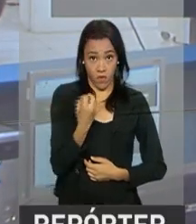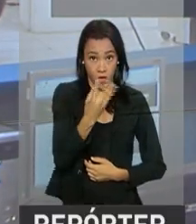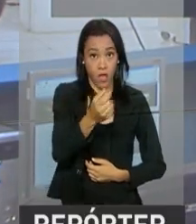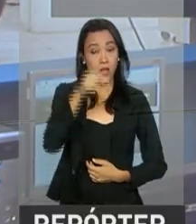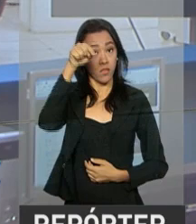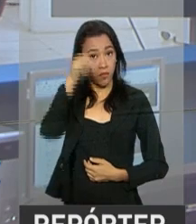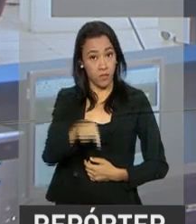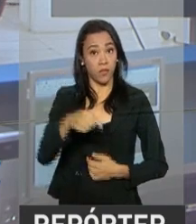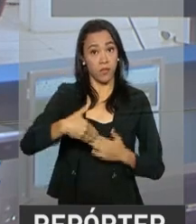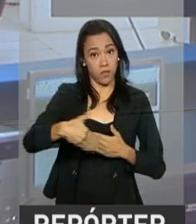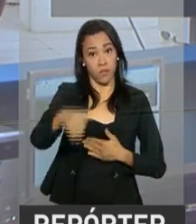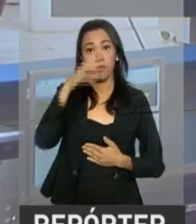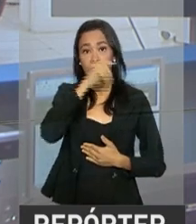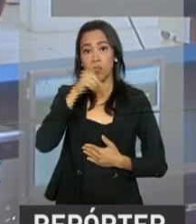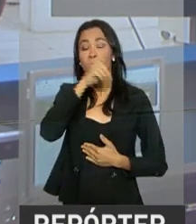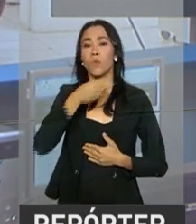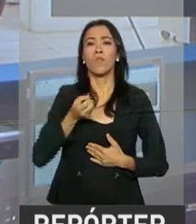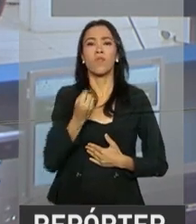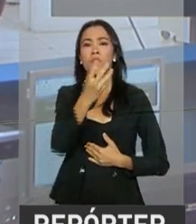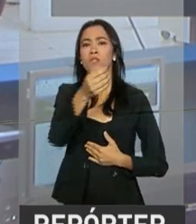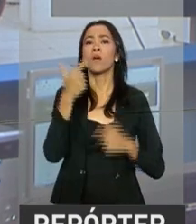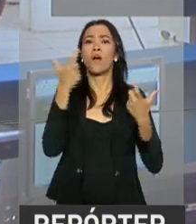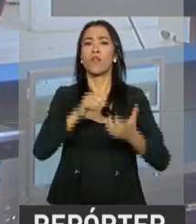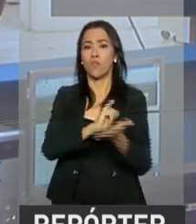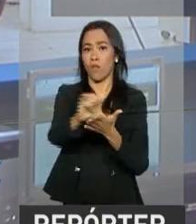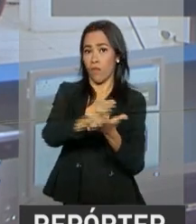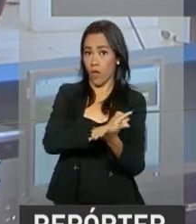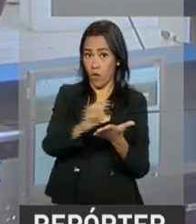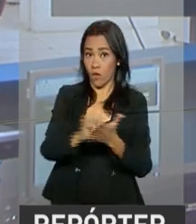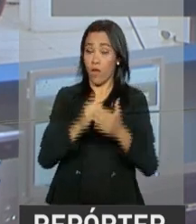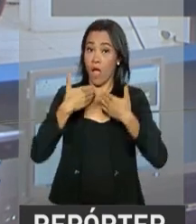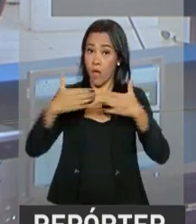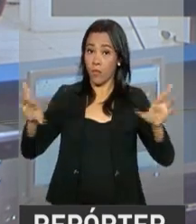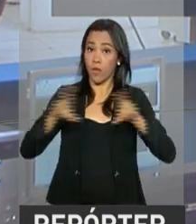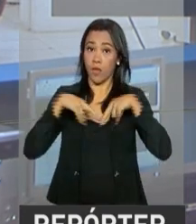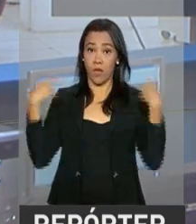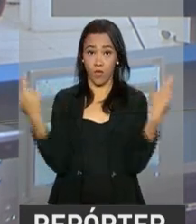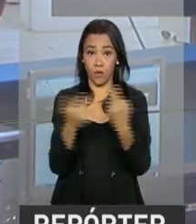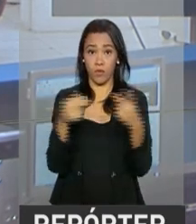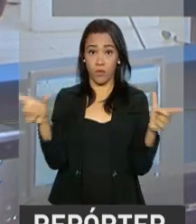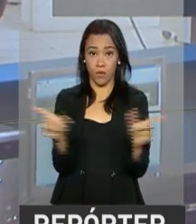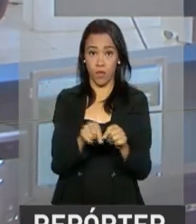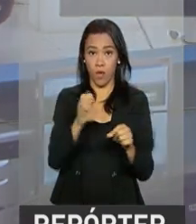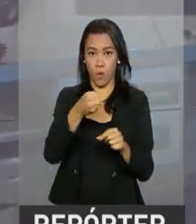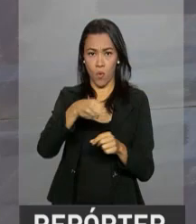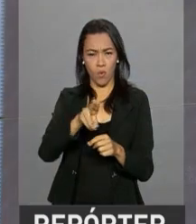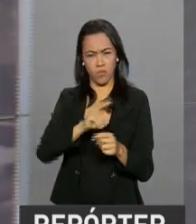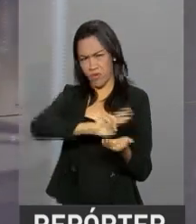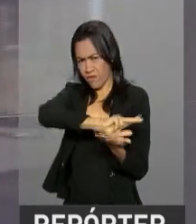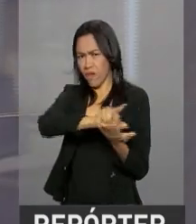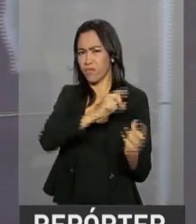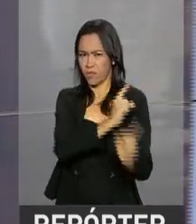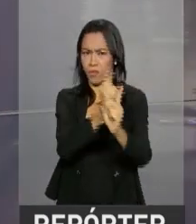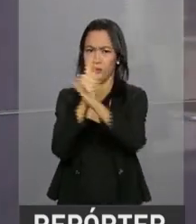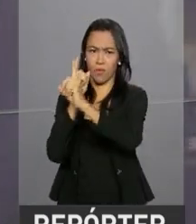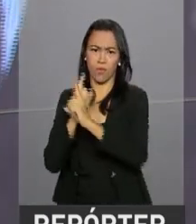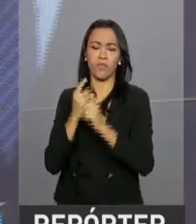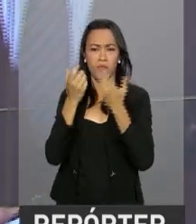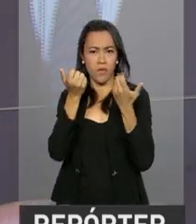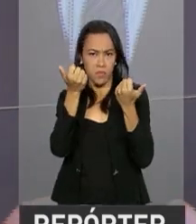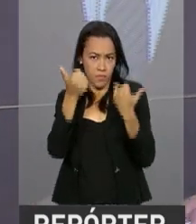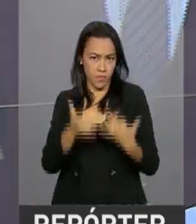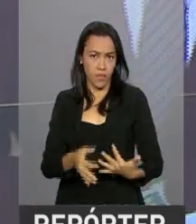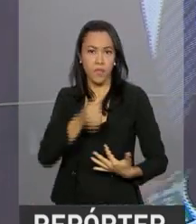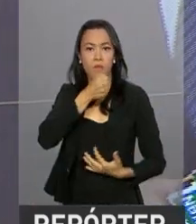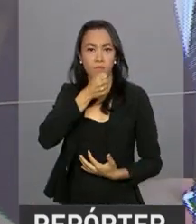fim de semana além de abrir a assembleia geral das Nações Unidas temer terá uma série de encontros Vamos então ao Palácio do Planalto falar com o repórter